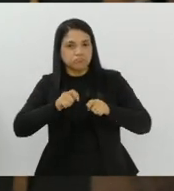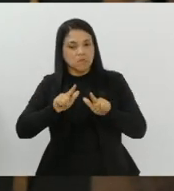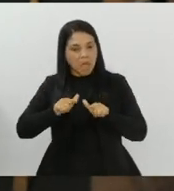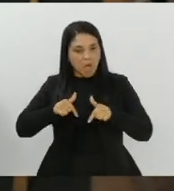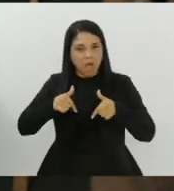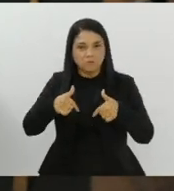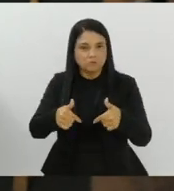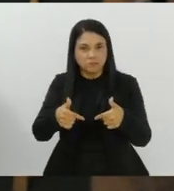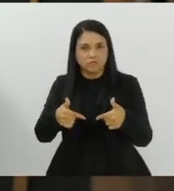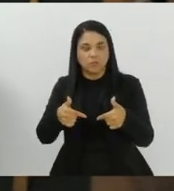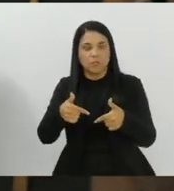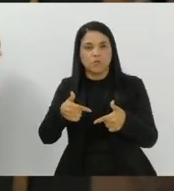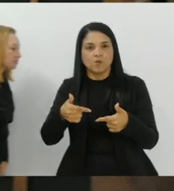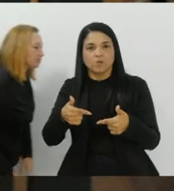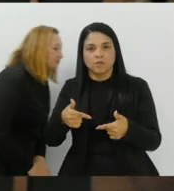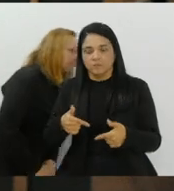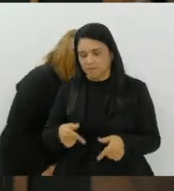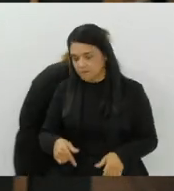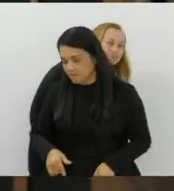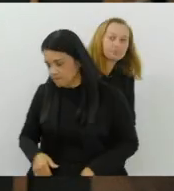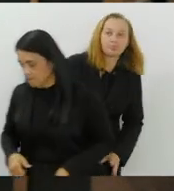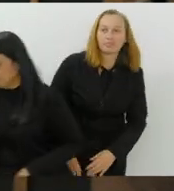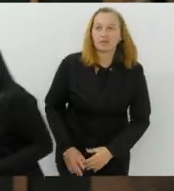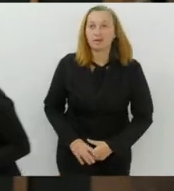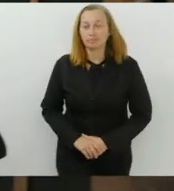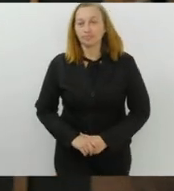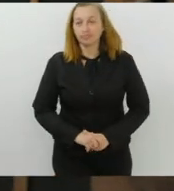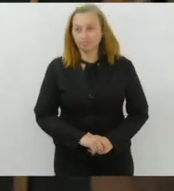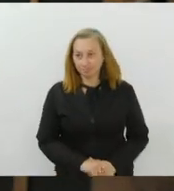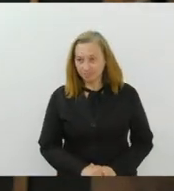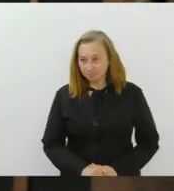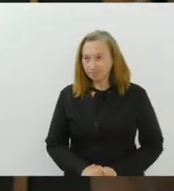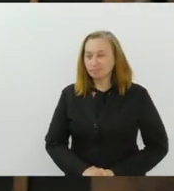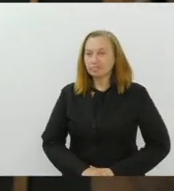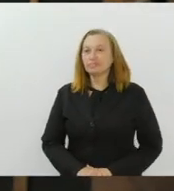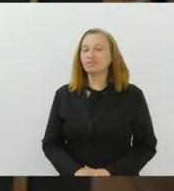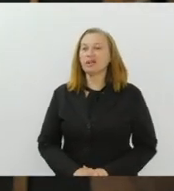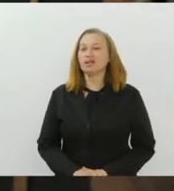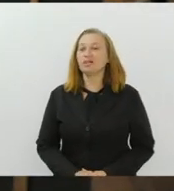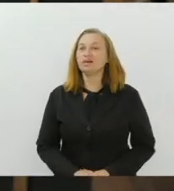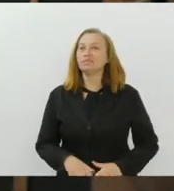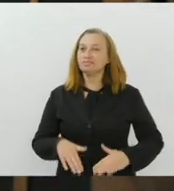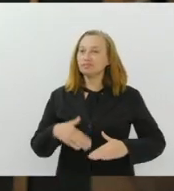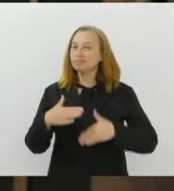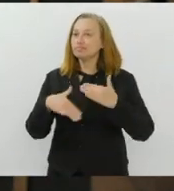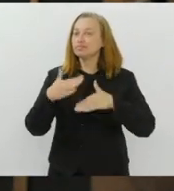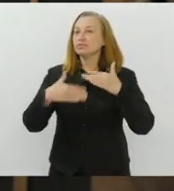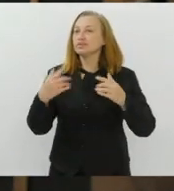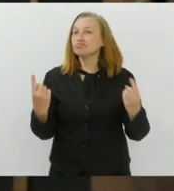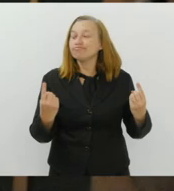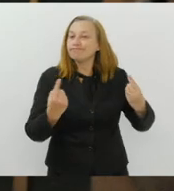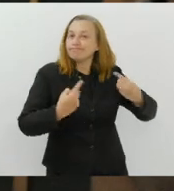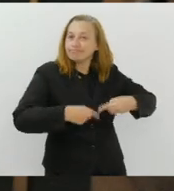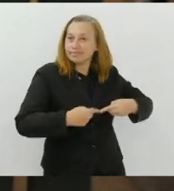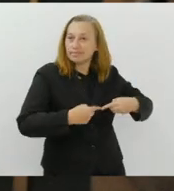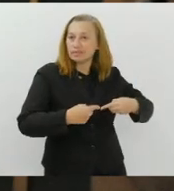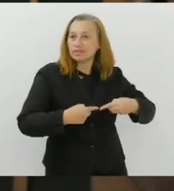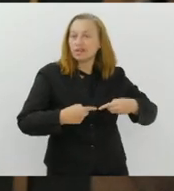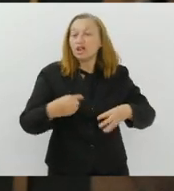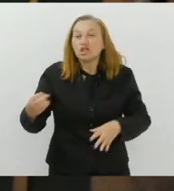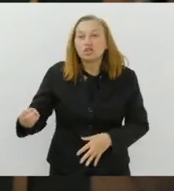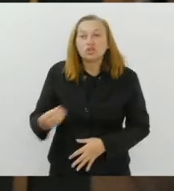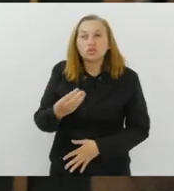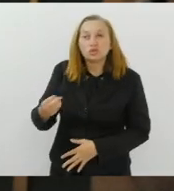autuação, essa identificação, né? Ainda estamos evoluindo. São os desafios desses